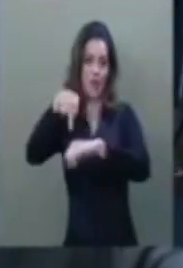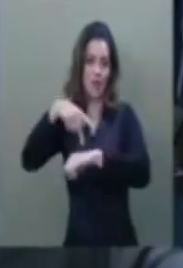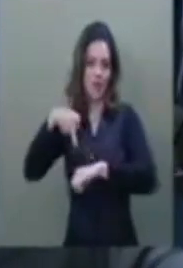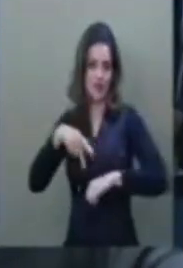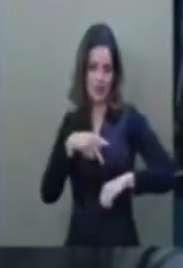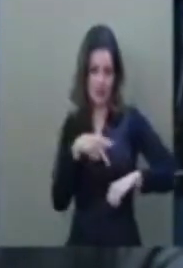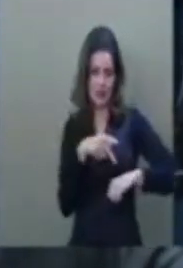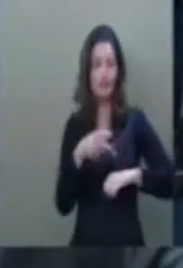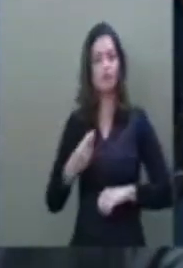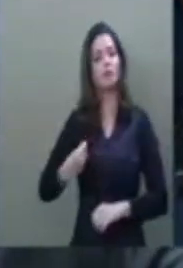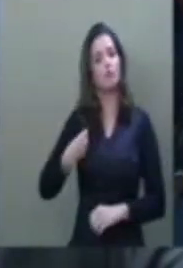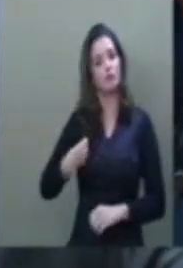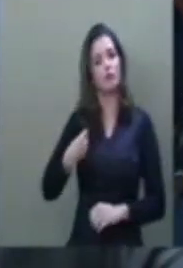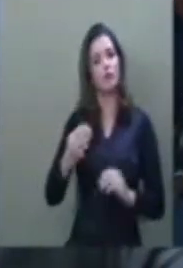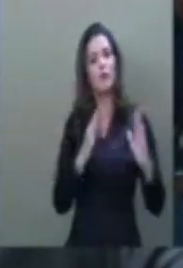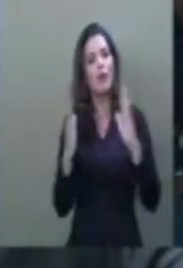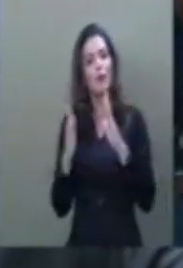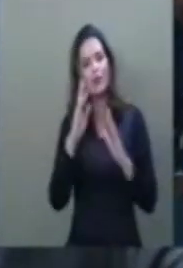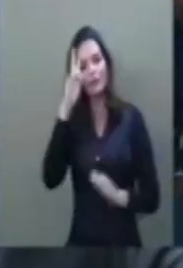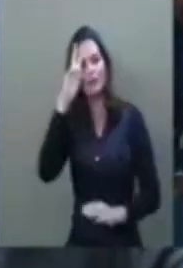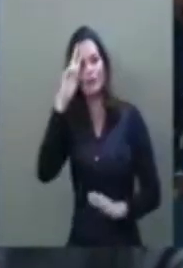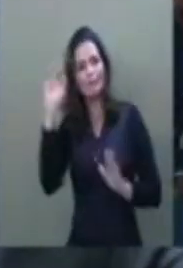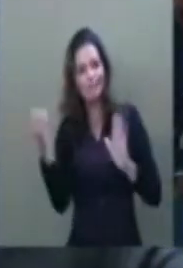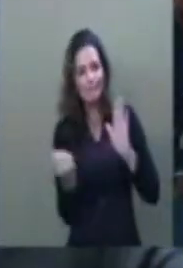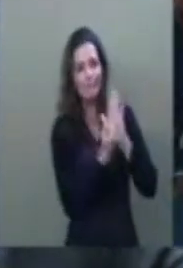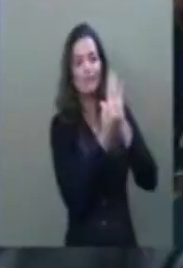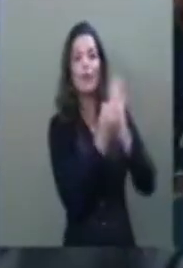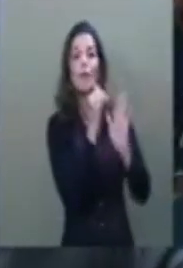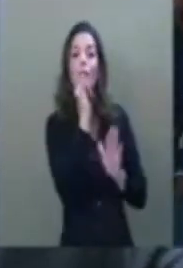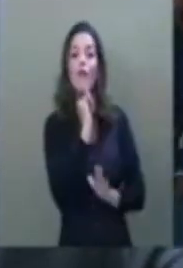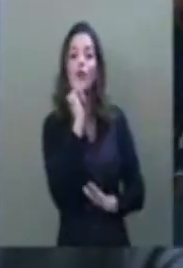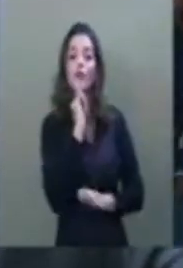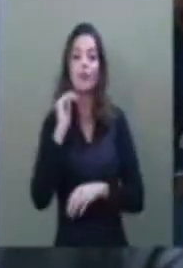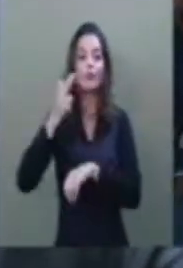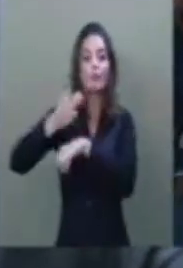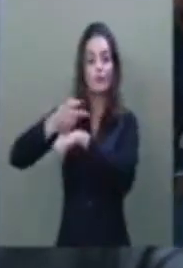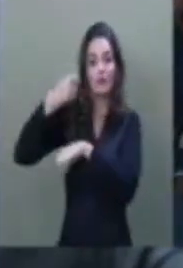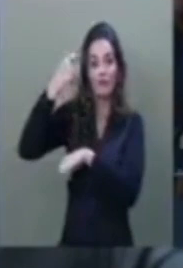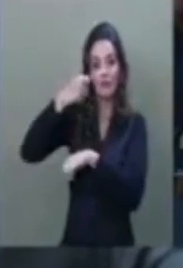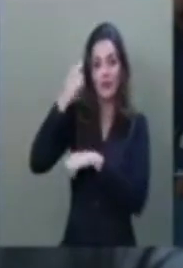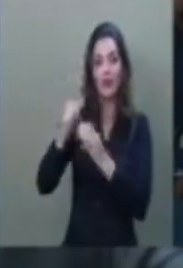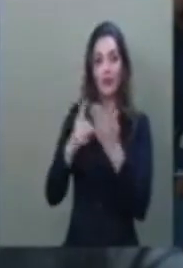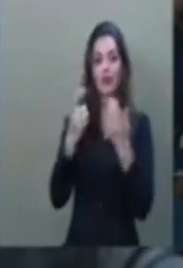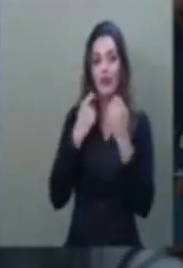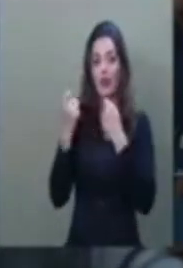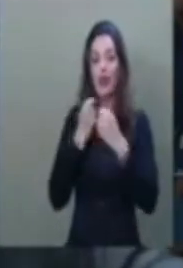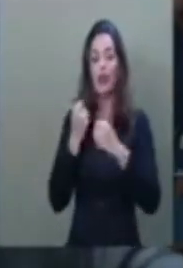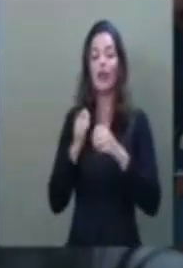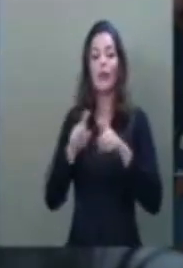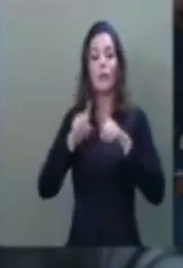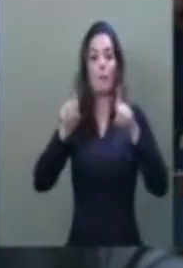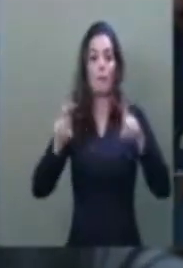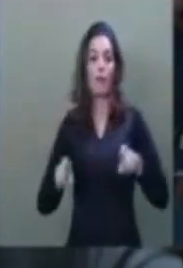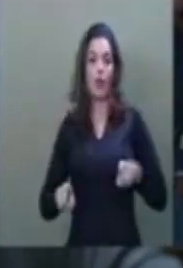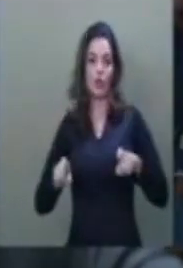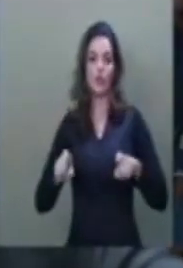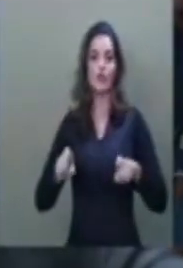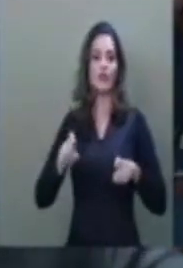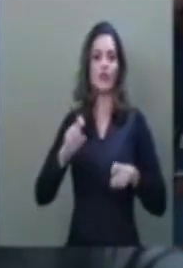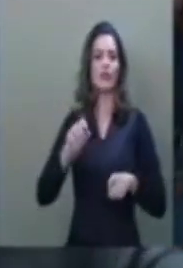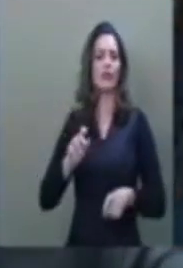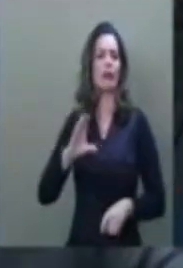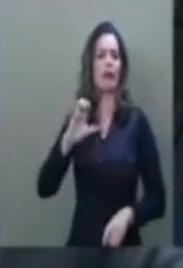históricos, como, por exemplo, quando realizou a cobertura da posse de Jimmy Carter